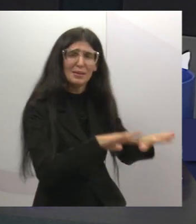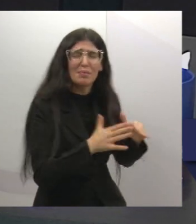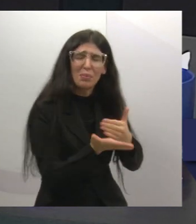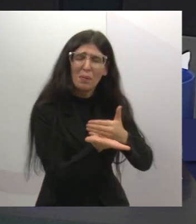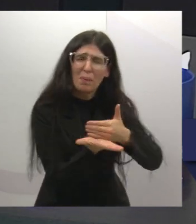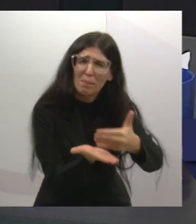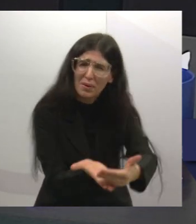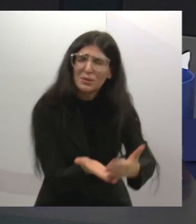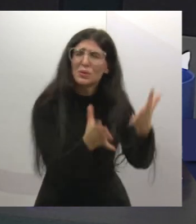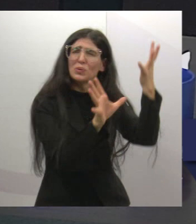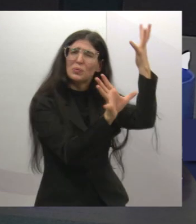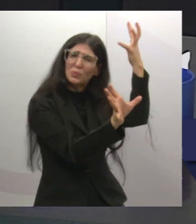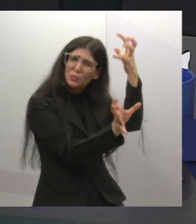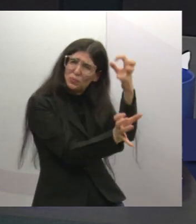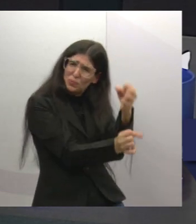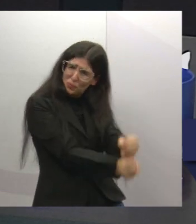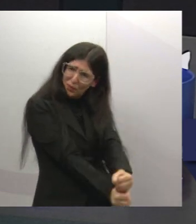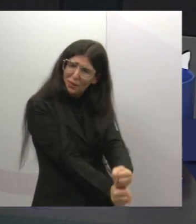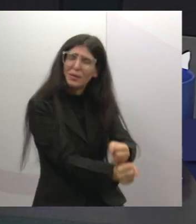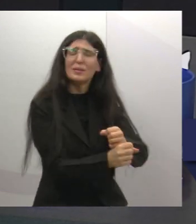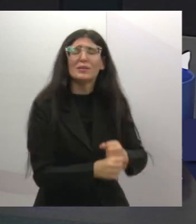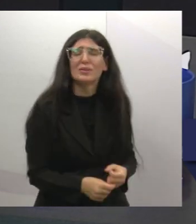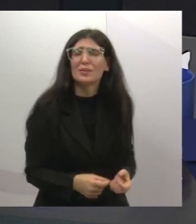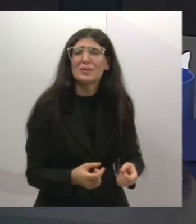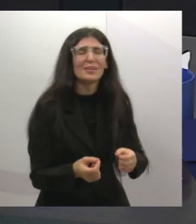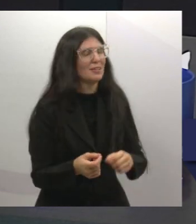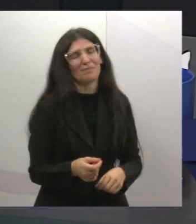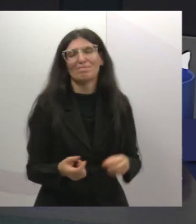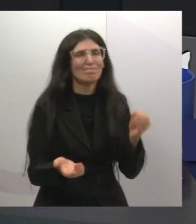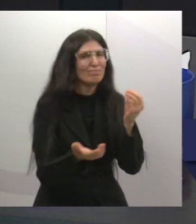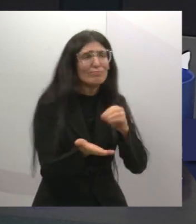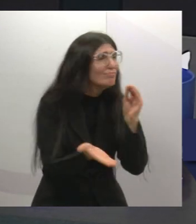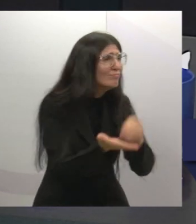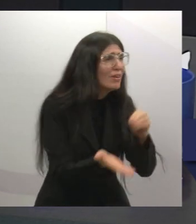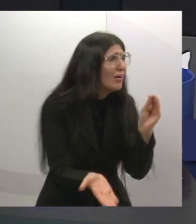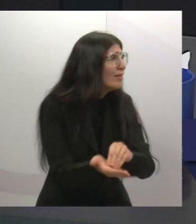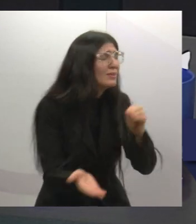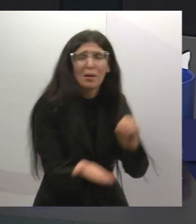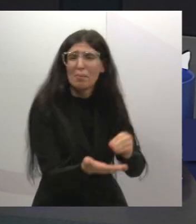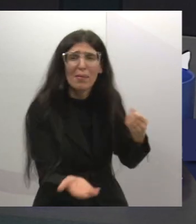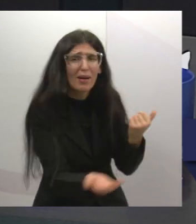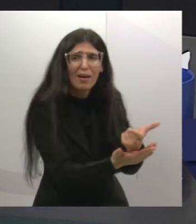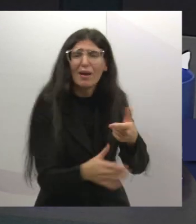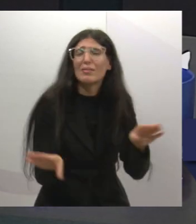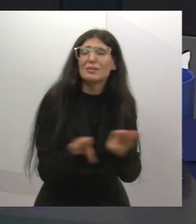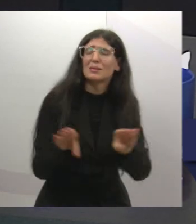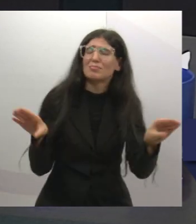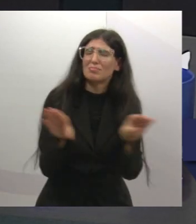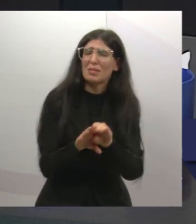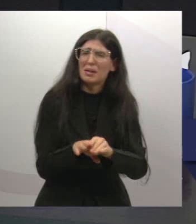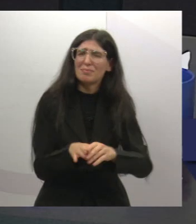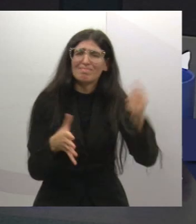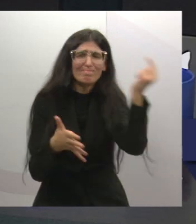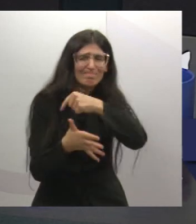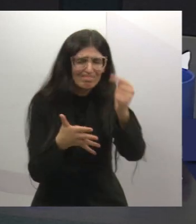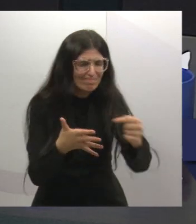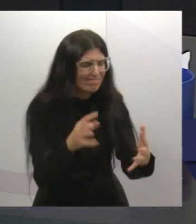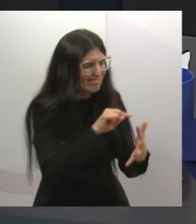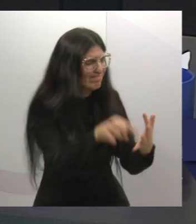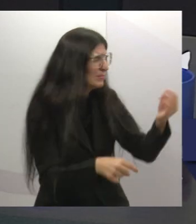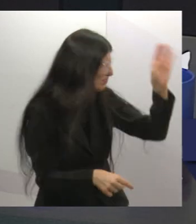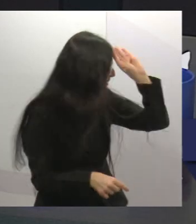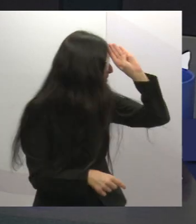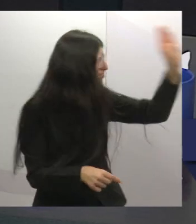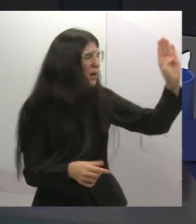contabilizar as receitas que não entrou e as prioridades que foram colocadas na frente.